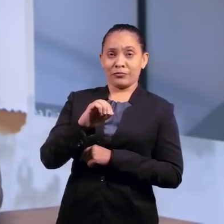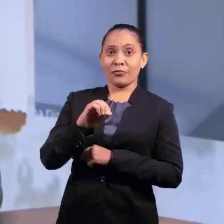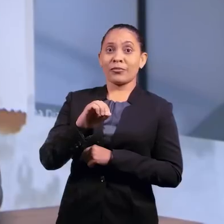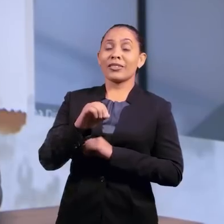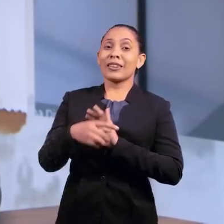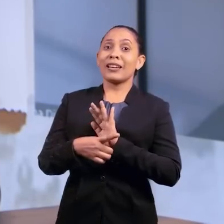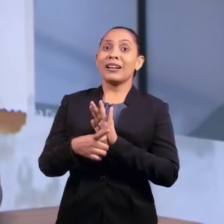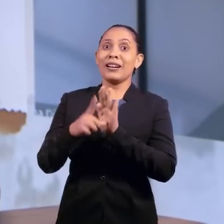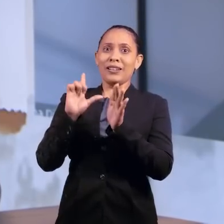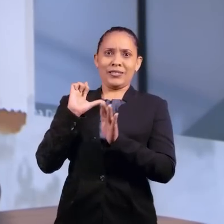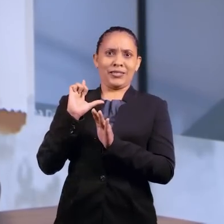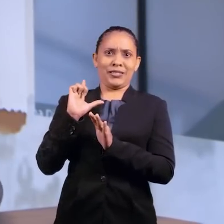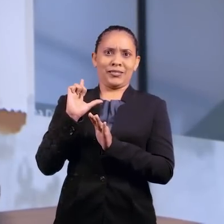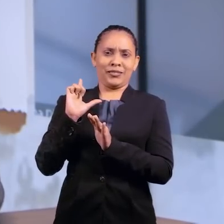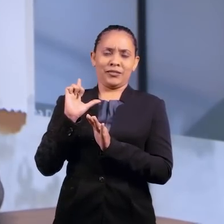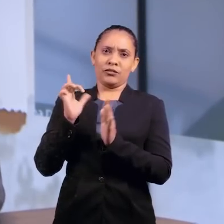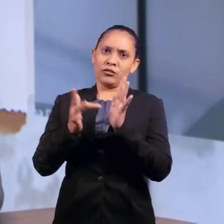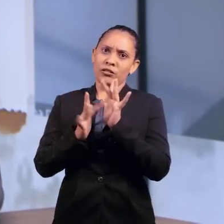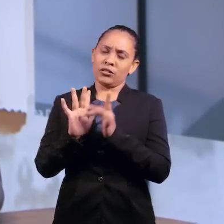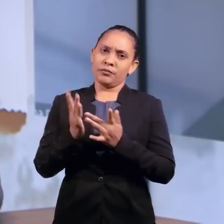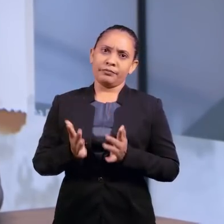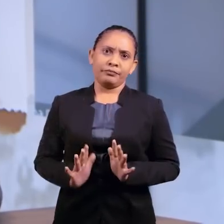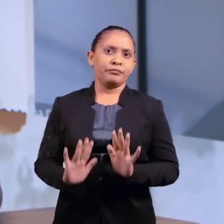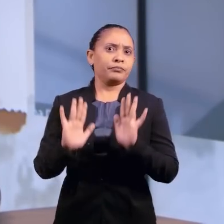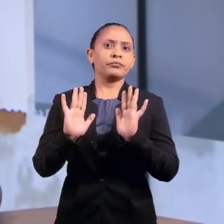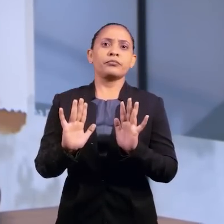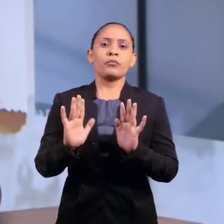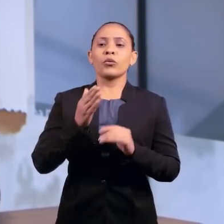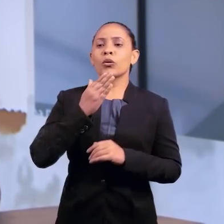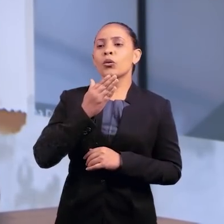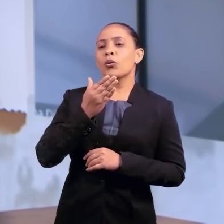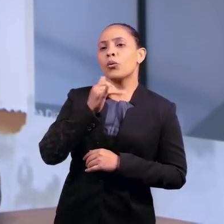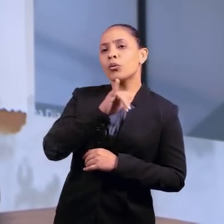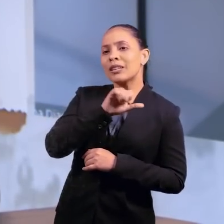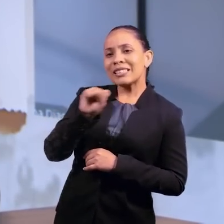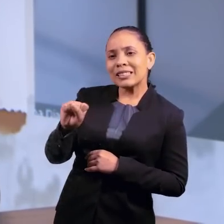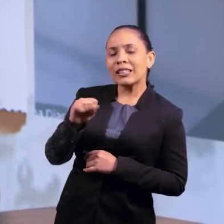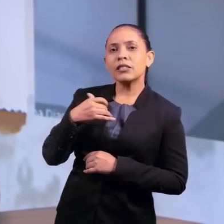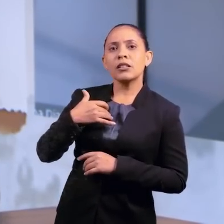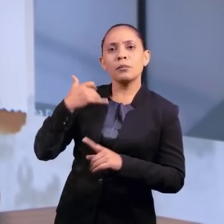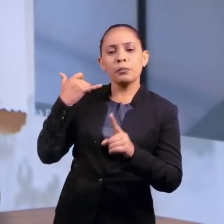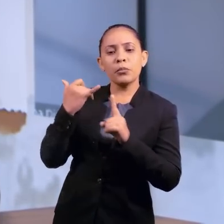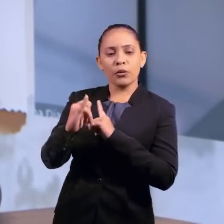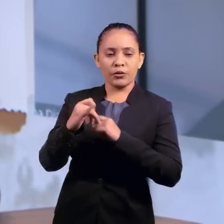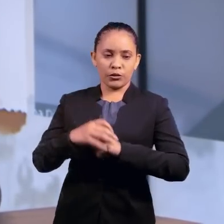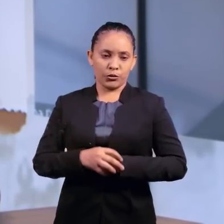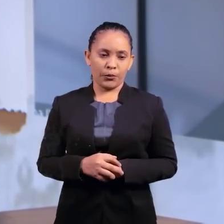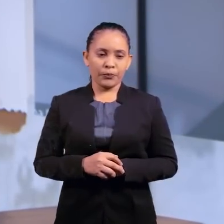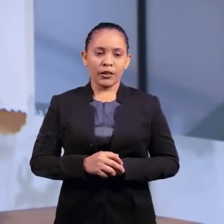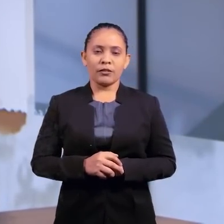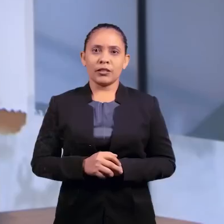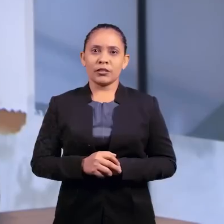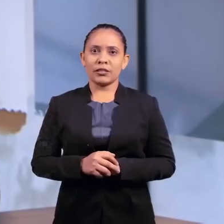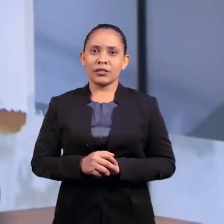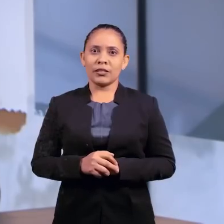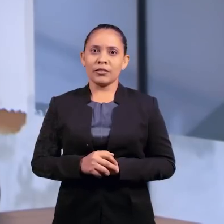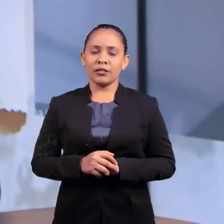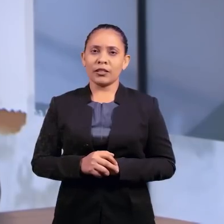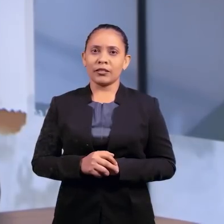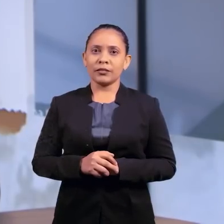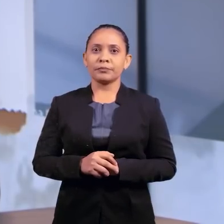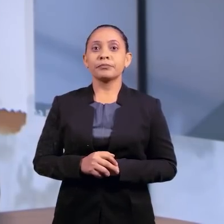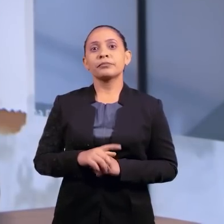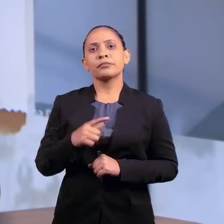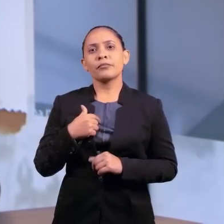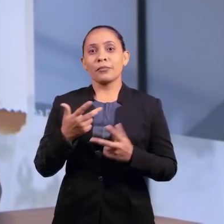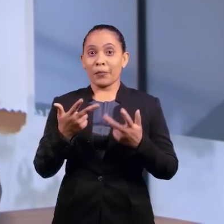mundo. E eu tenho até por hábito dizer o seguinte: quem inspirou Isaías a falar tudo isso aqui